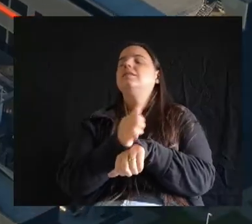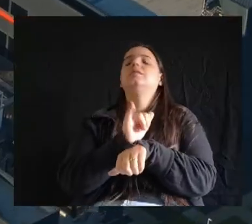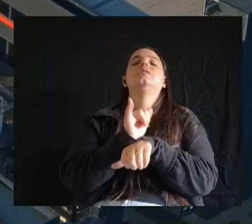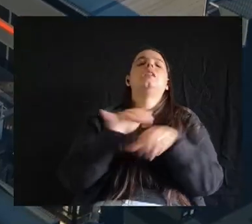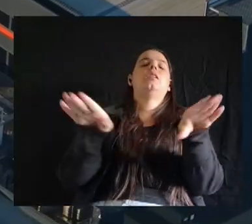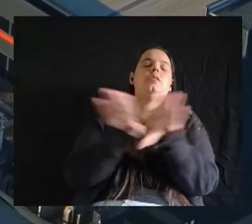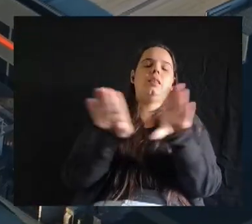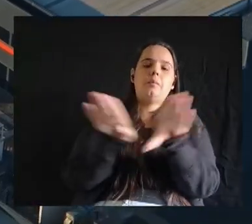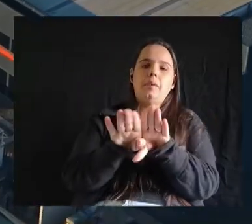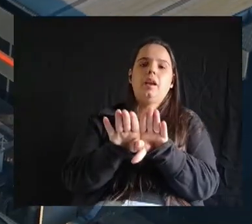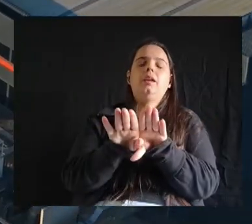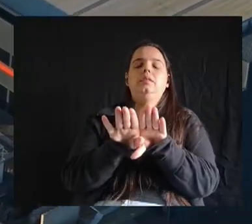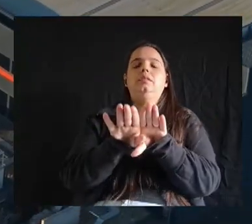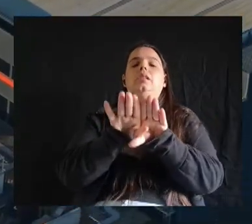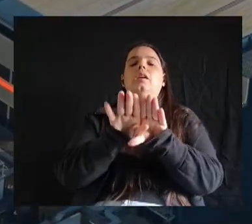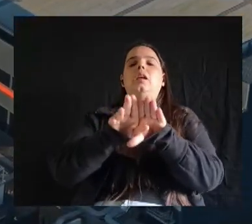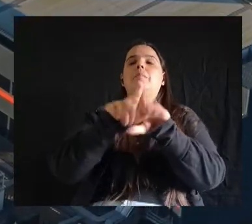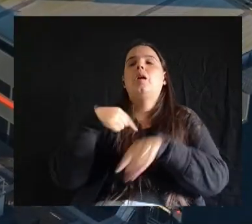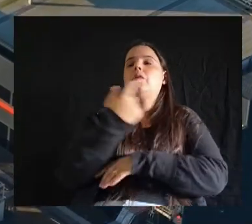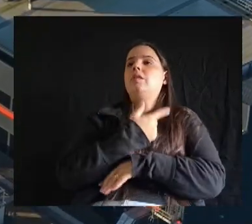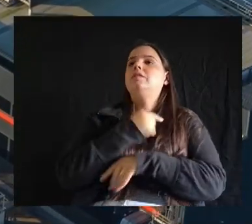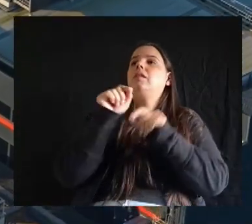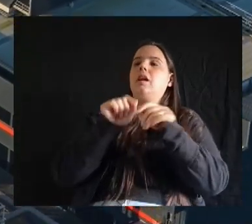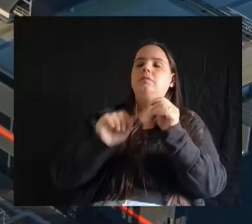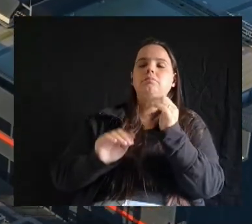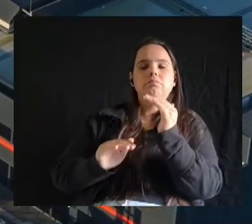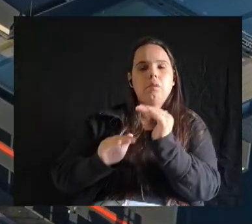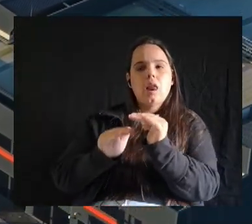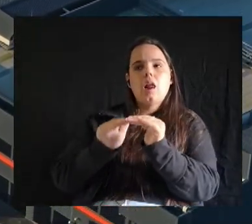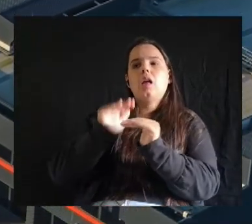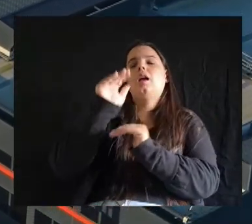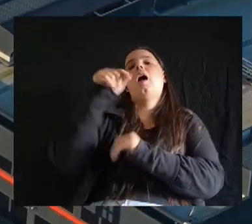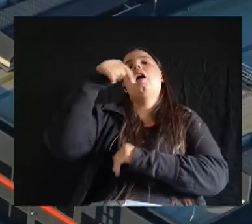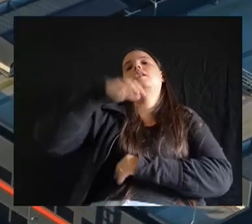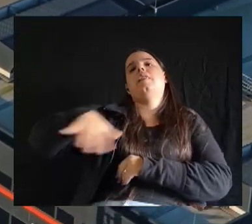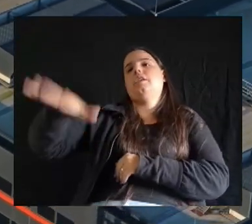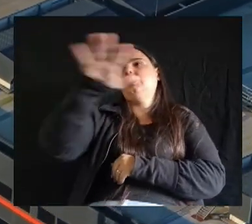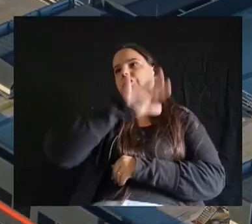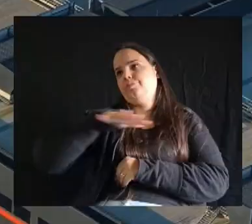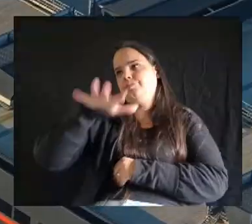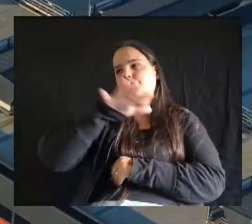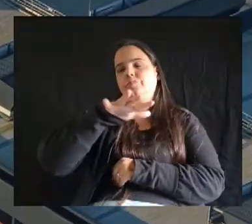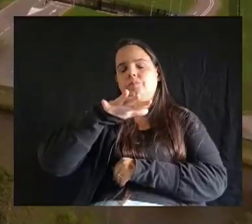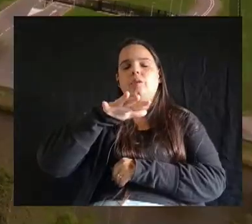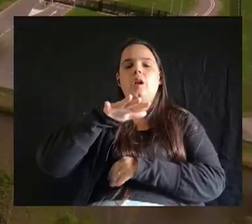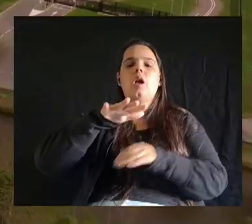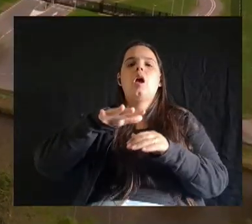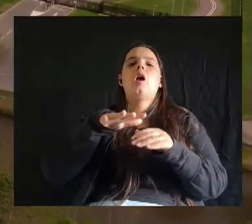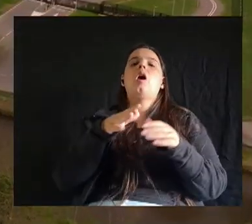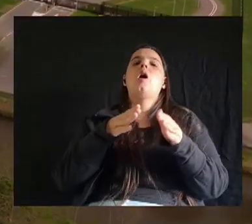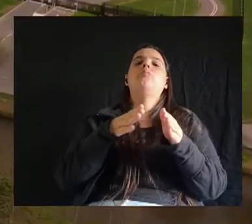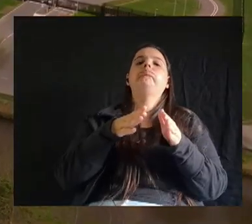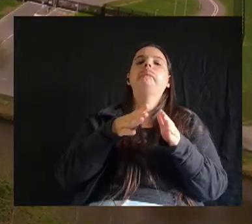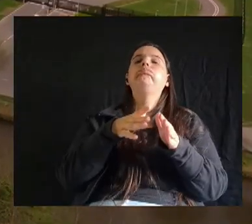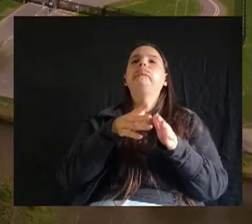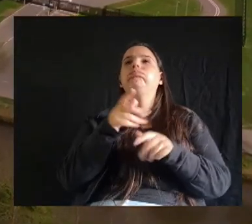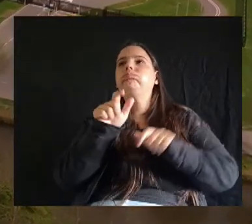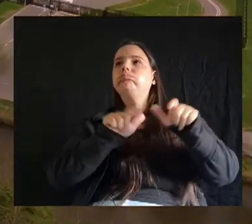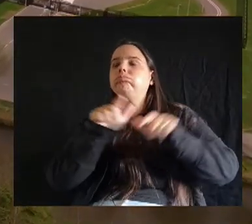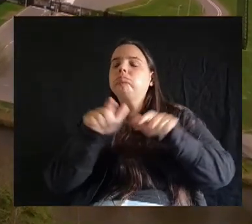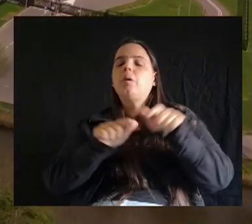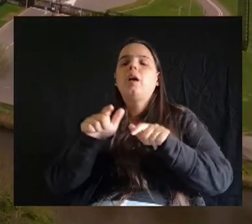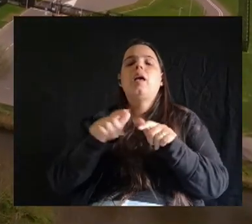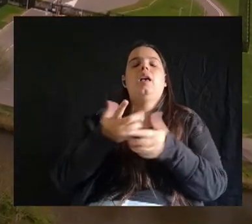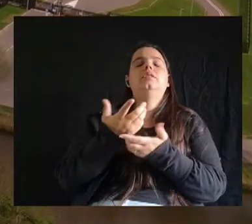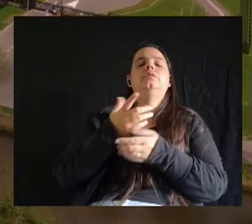para que a gente consiga ir ampliando esse ecossistema aqui na região, né. É um processo contínuo, o projeto Ecos, na